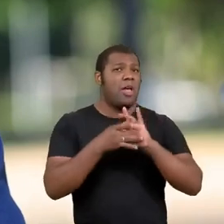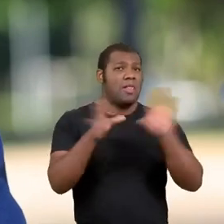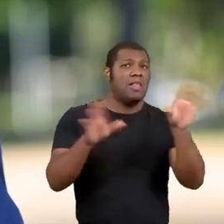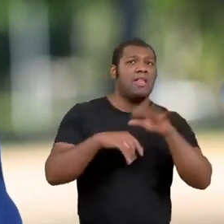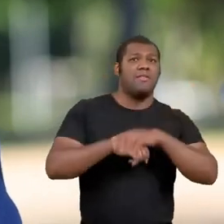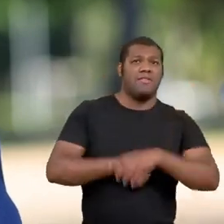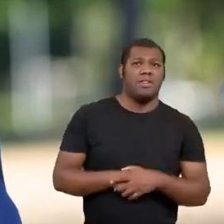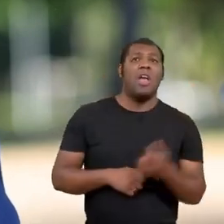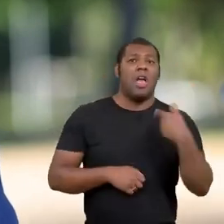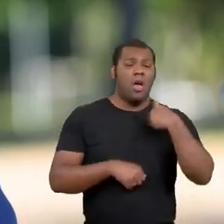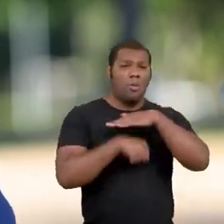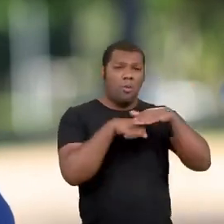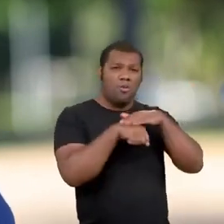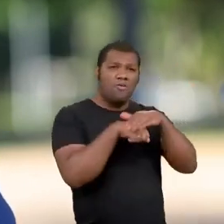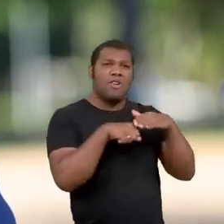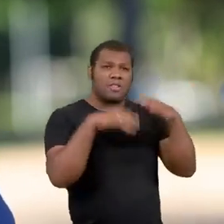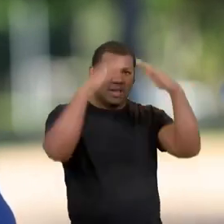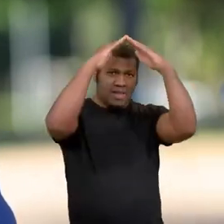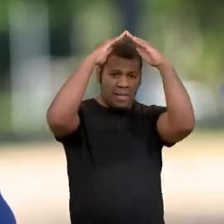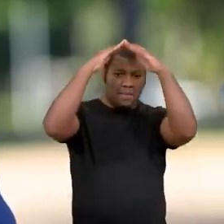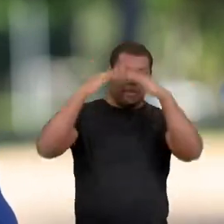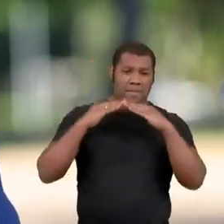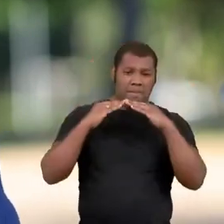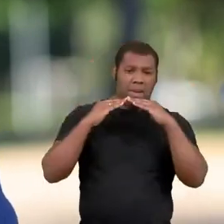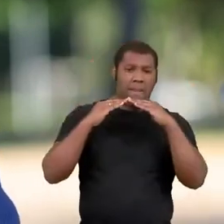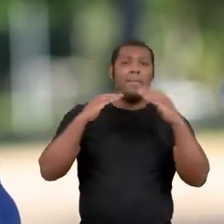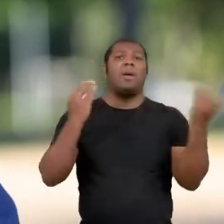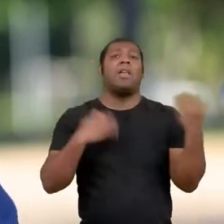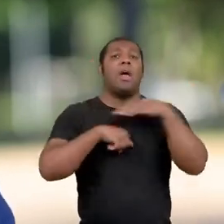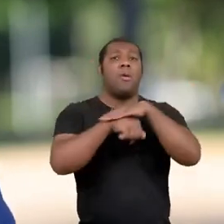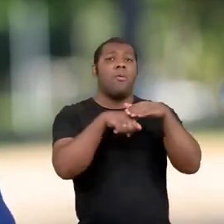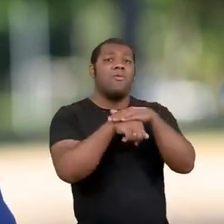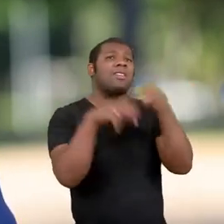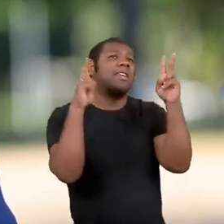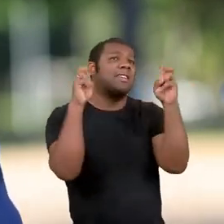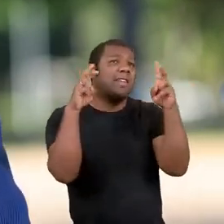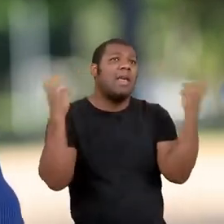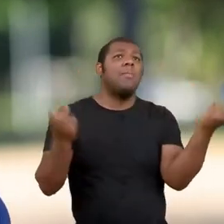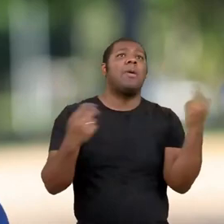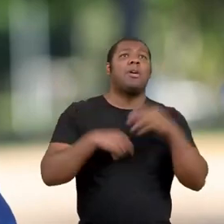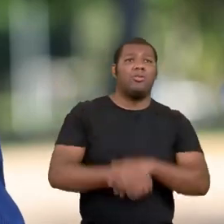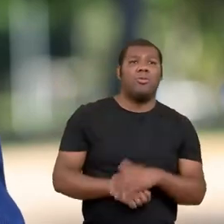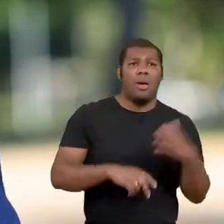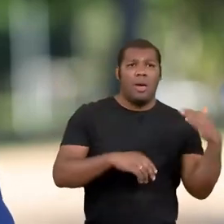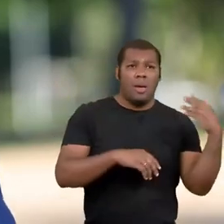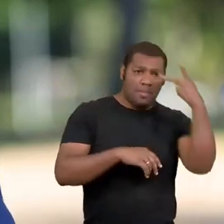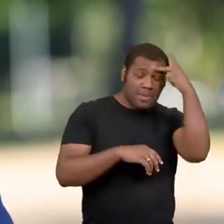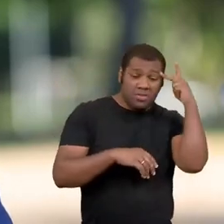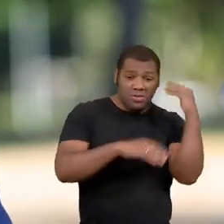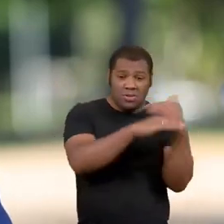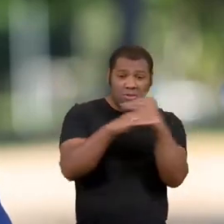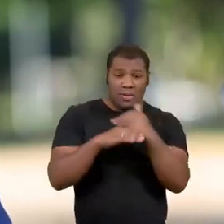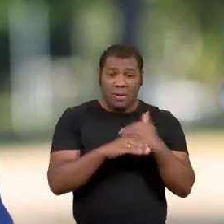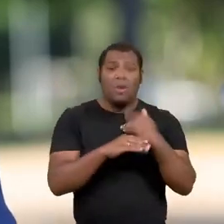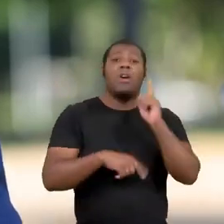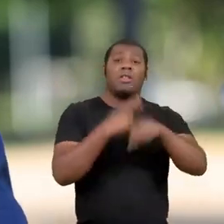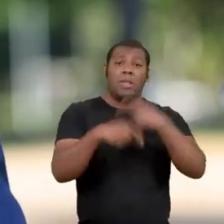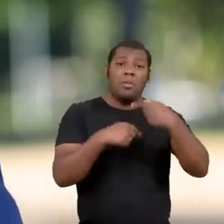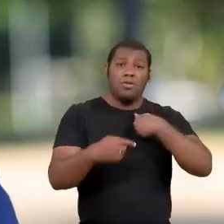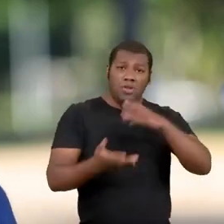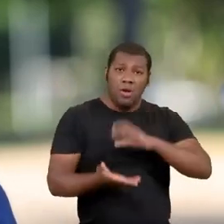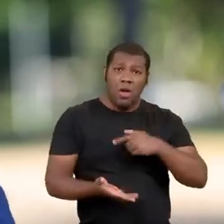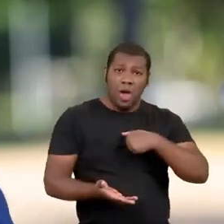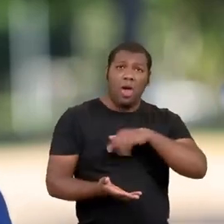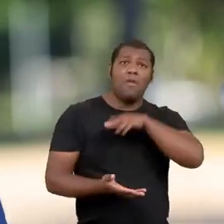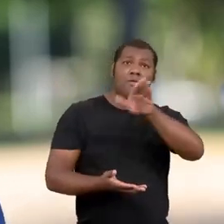contra a desigualdade mas quando eu voltei eu fui lá e depois eu fui no conselho mundial de igreja quando eu voltei a pandemia tinha começado